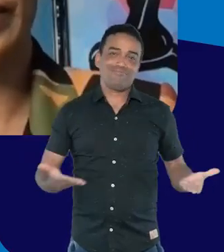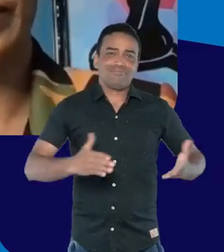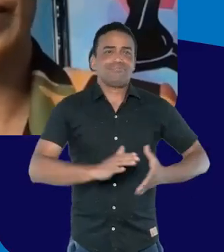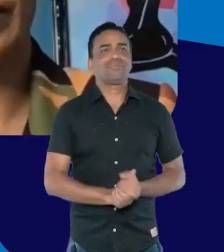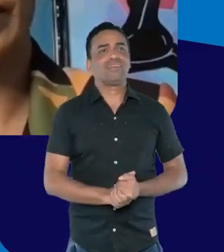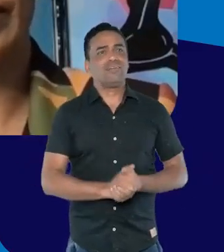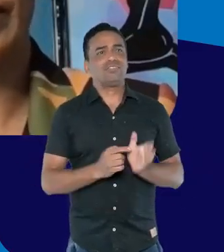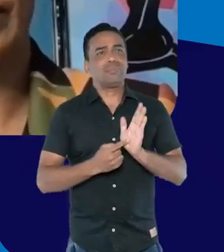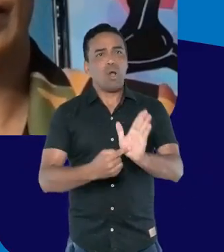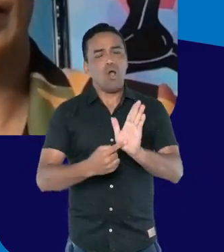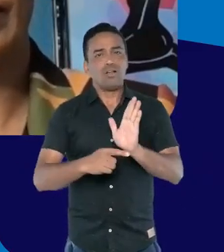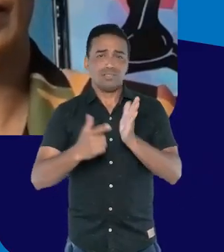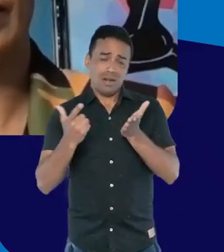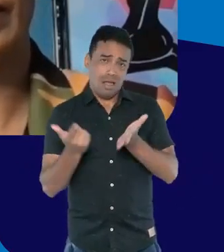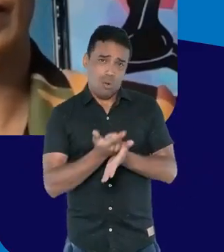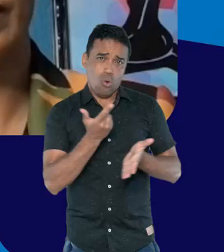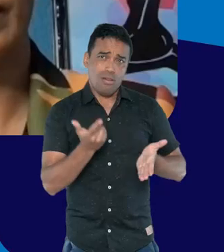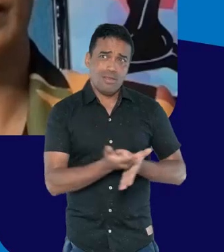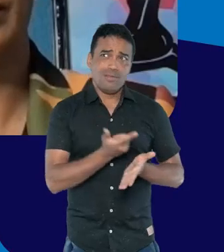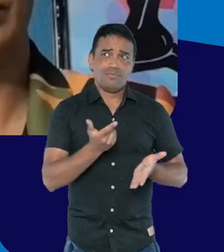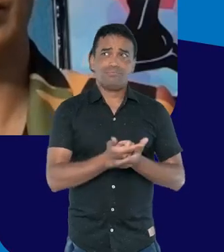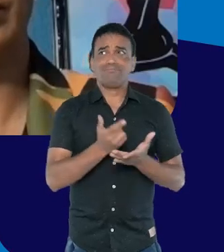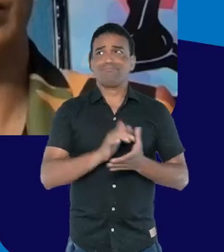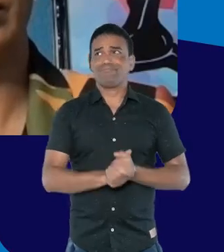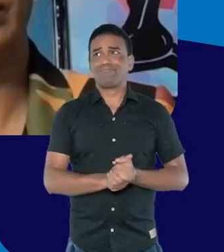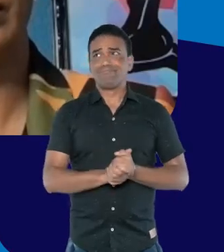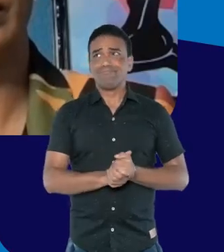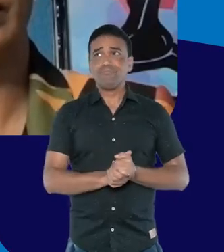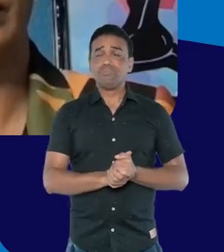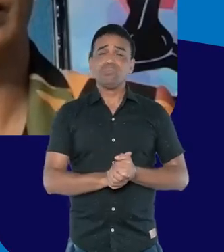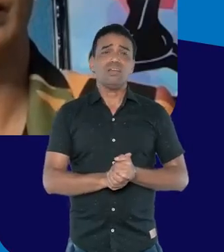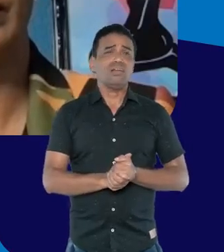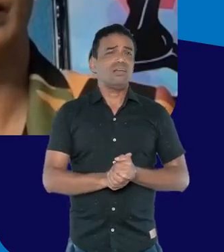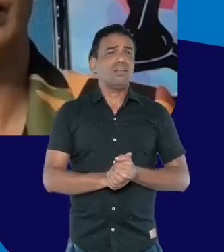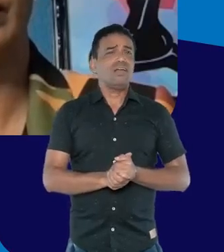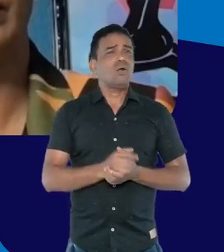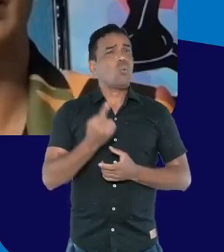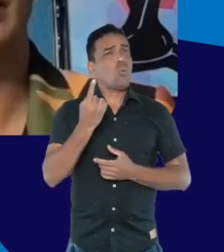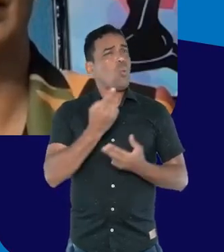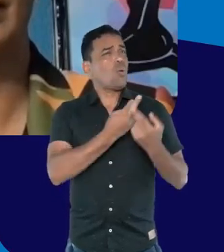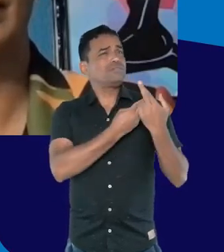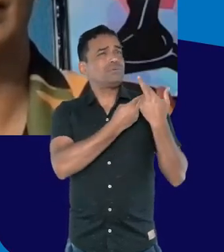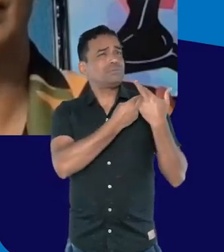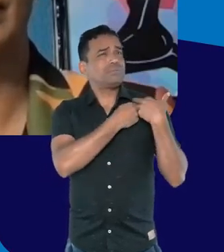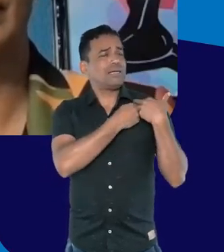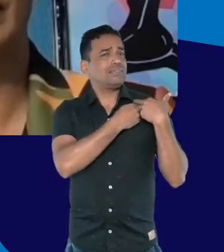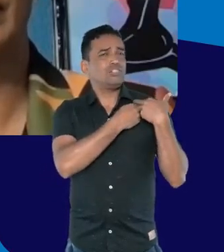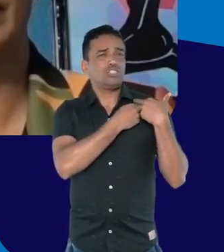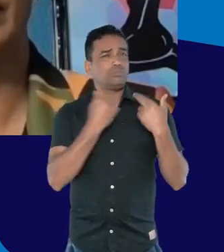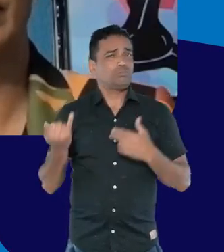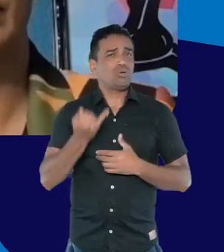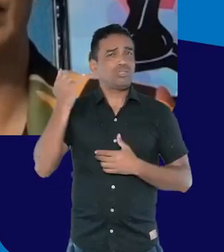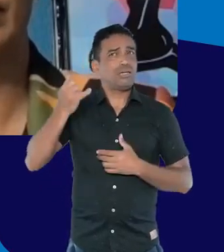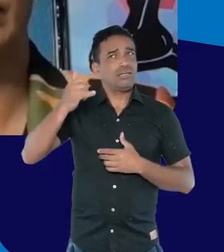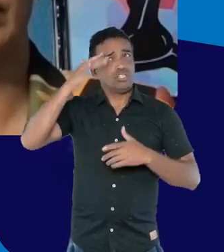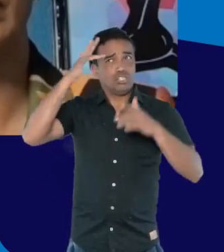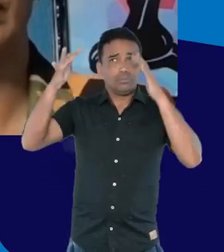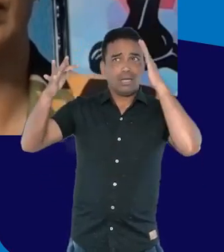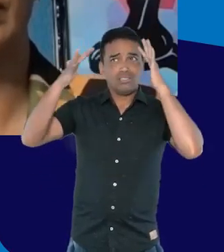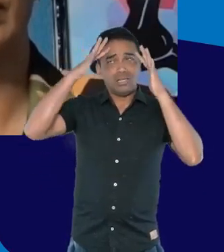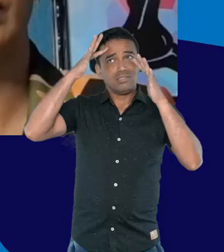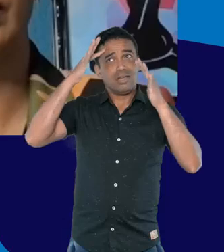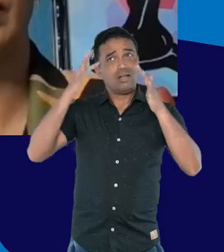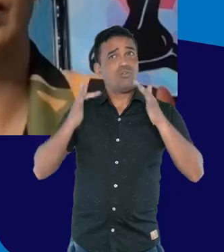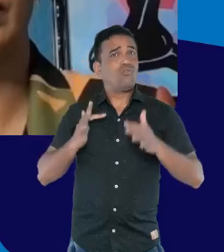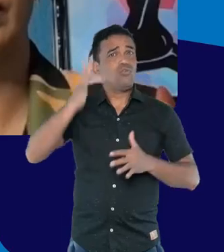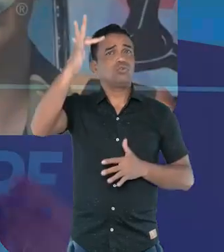Você destaca no livro um papel muito importante da imaginação na construção de novos futuros.